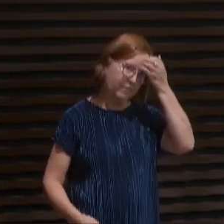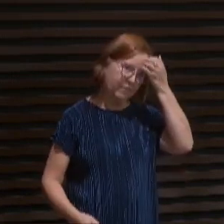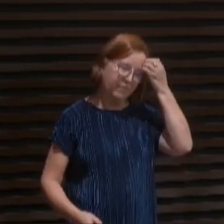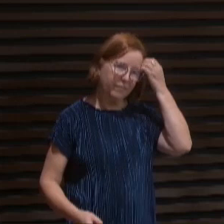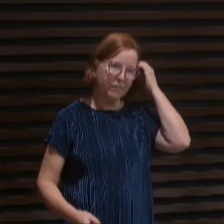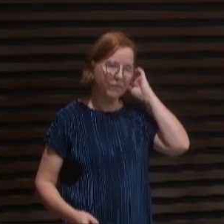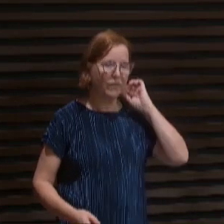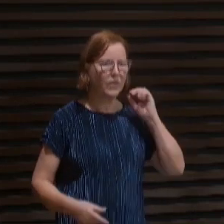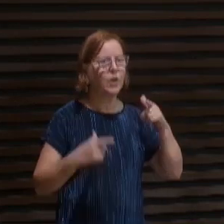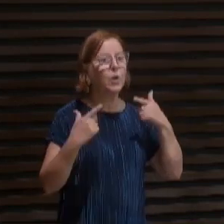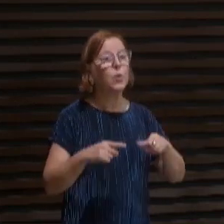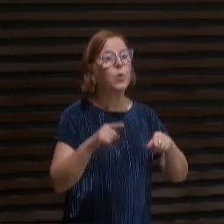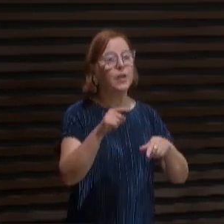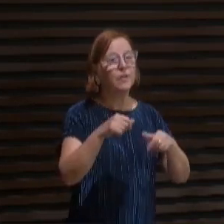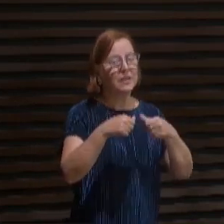Onde você está?